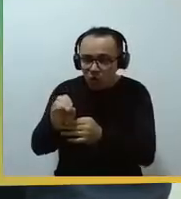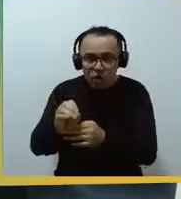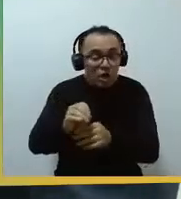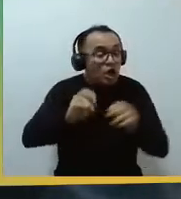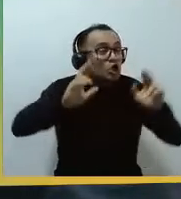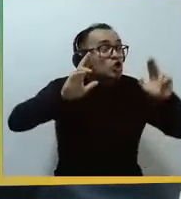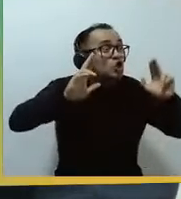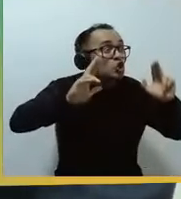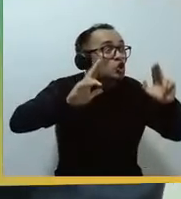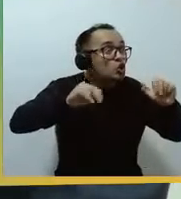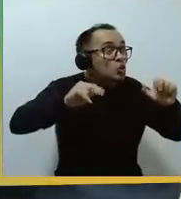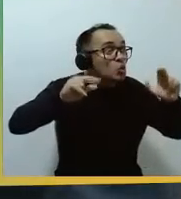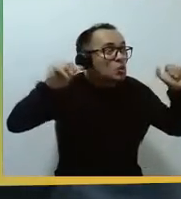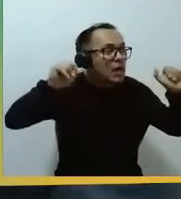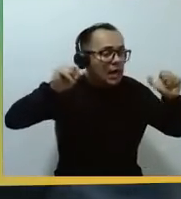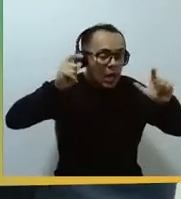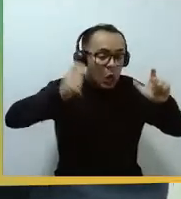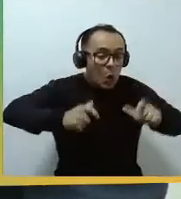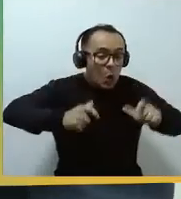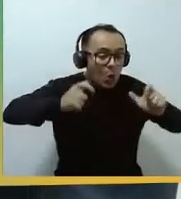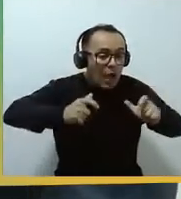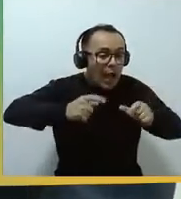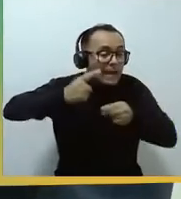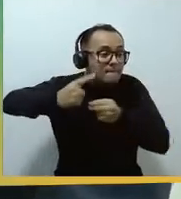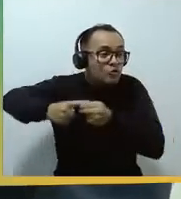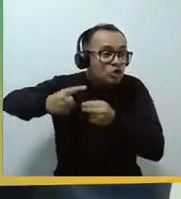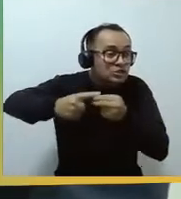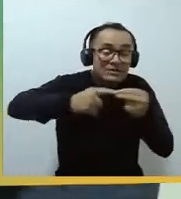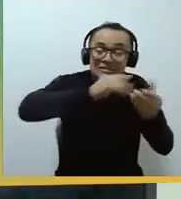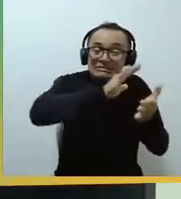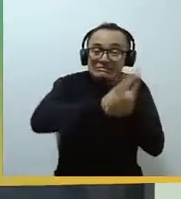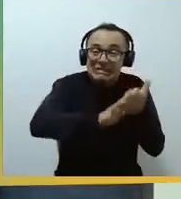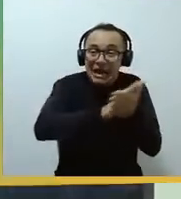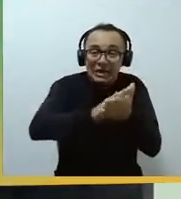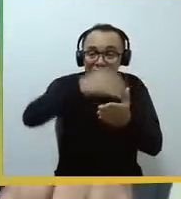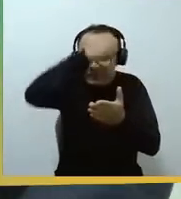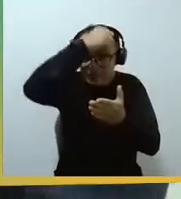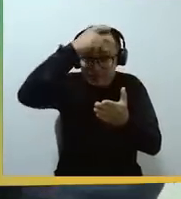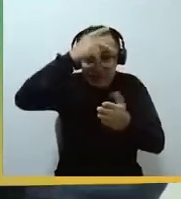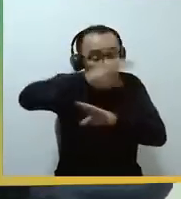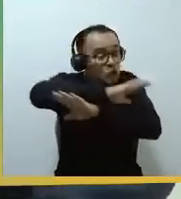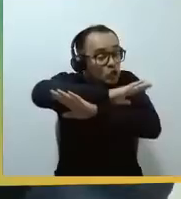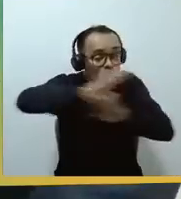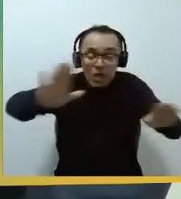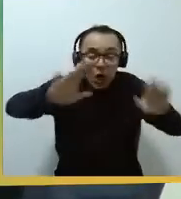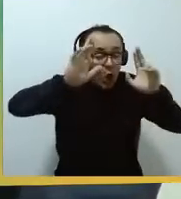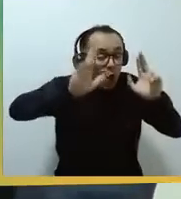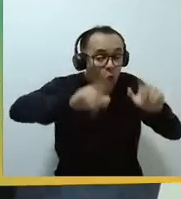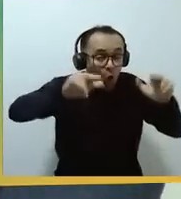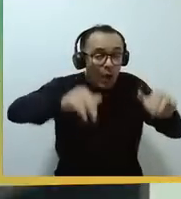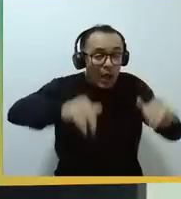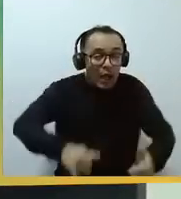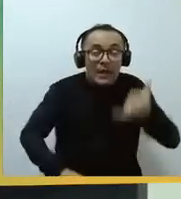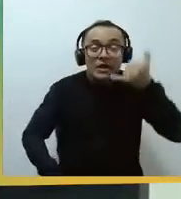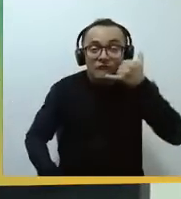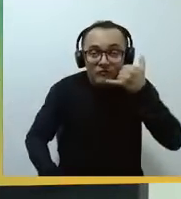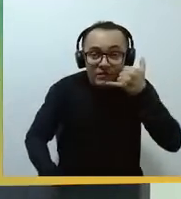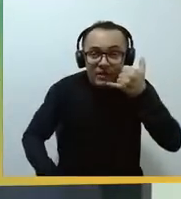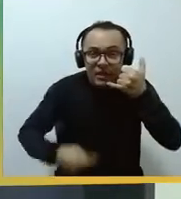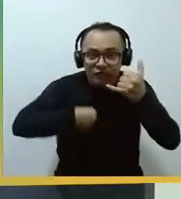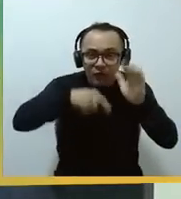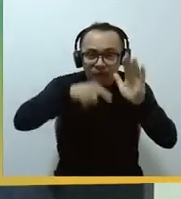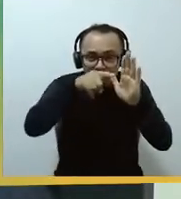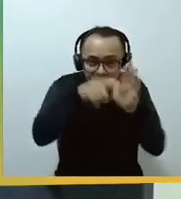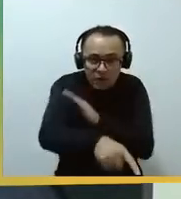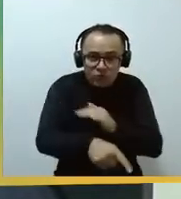nenhum lugar, em nenhum município, para nenhum prefeito, eu telefonei, indiquei. Vou perguntar. Essa